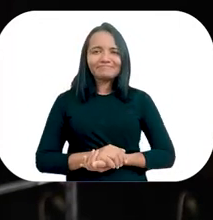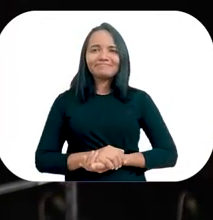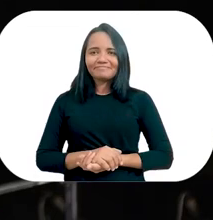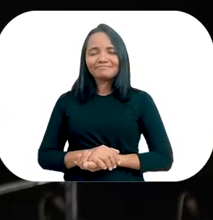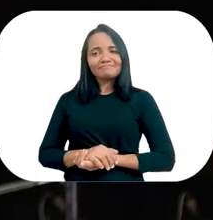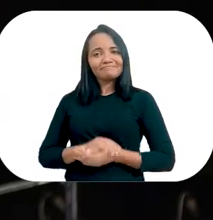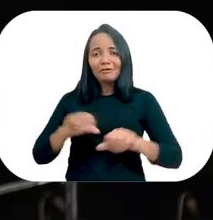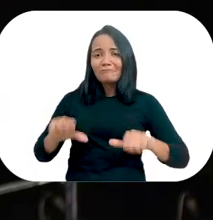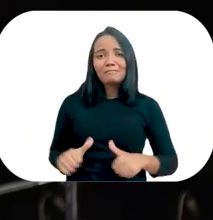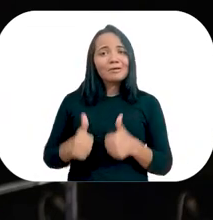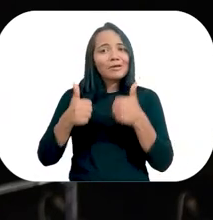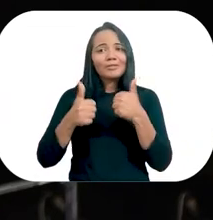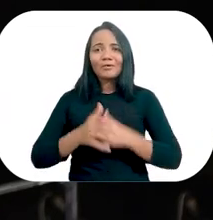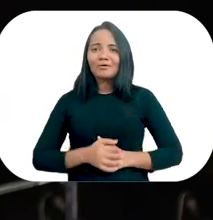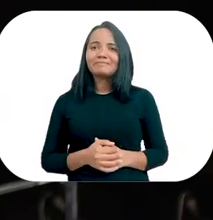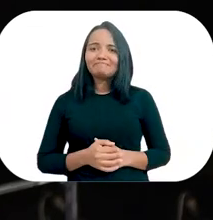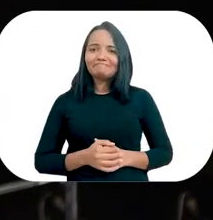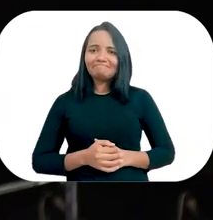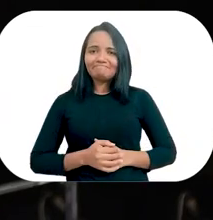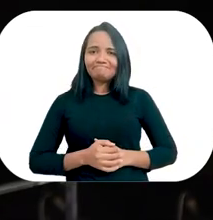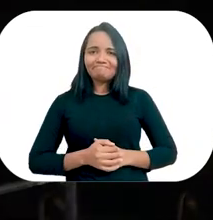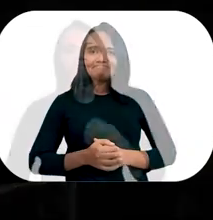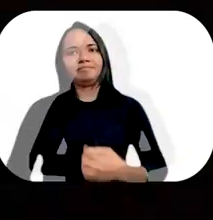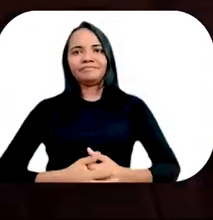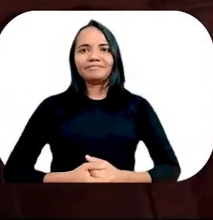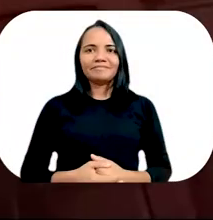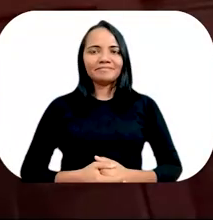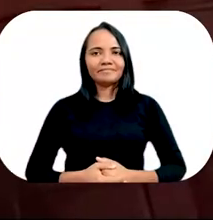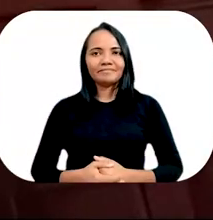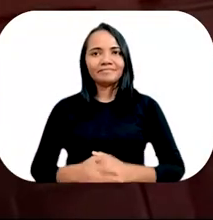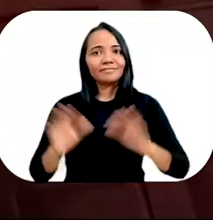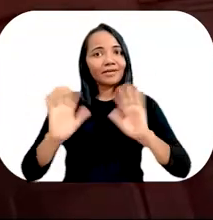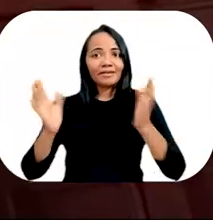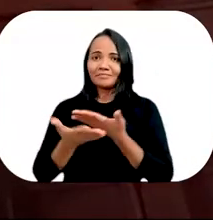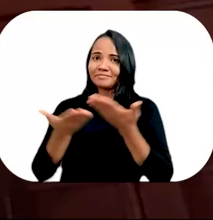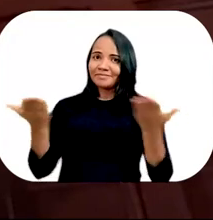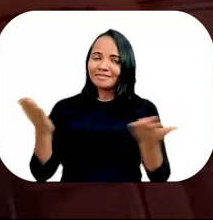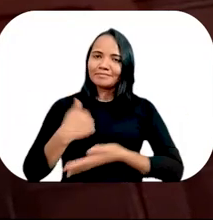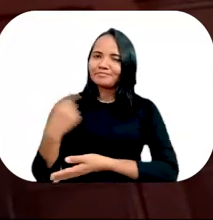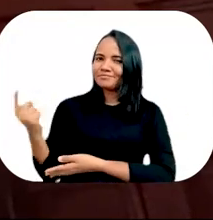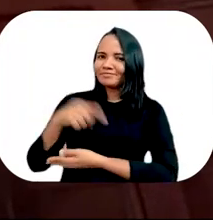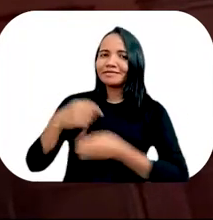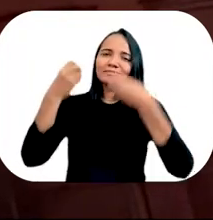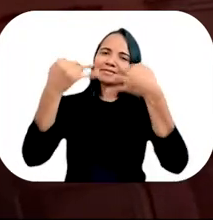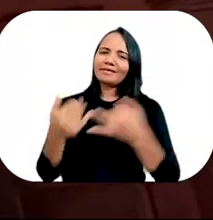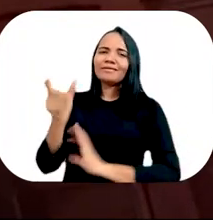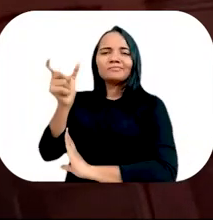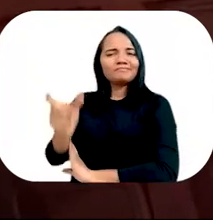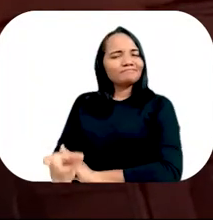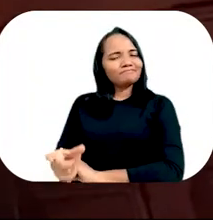a melhorar e a realmente conhecer o que a gente realmente quer. Olá, gente. Vim aqui falar de um cara super